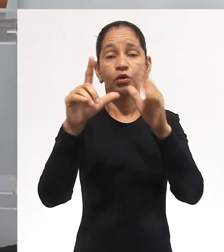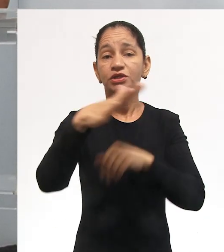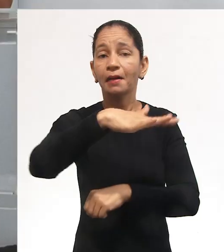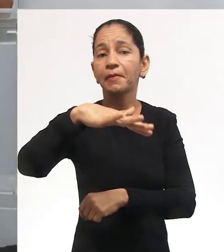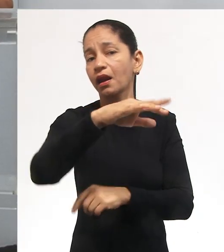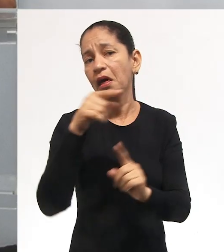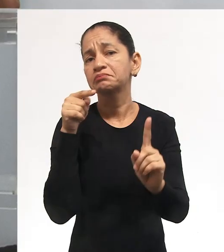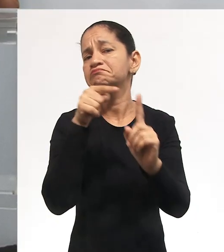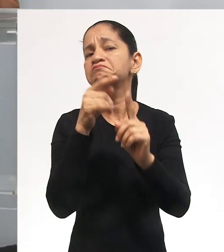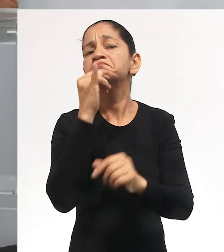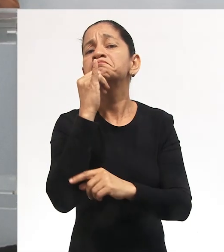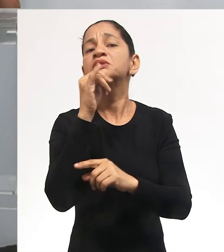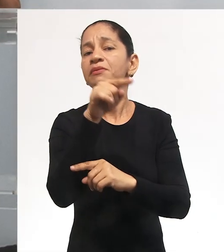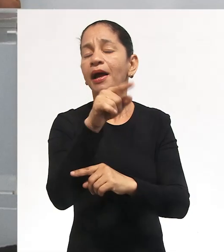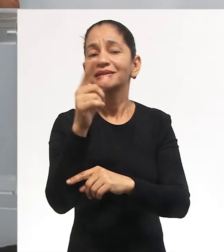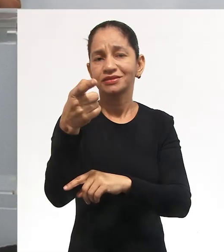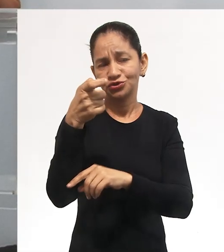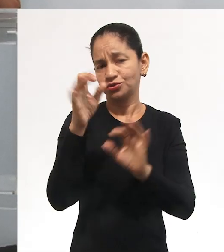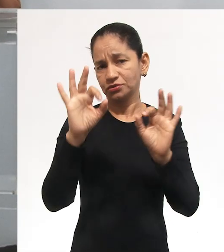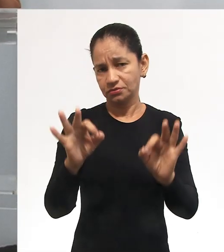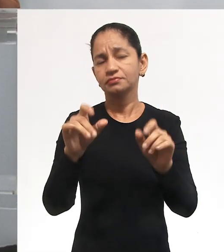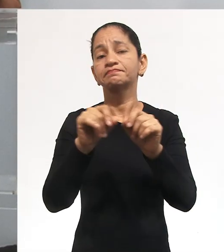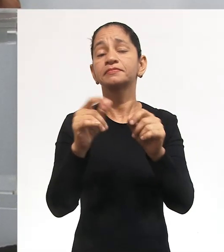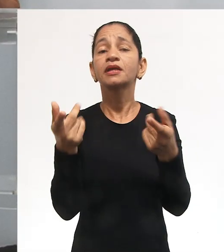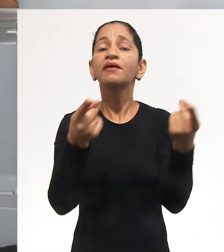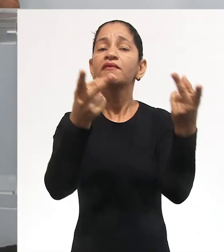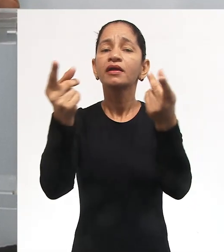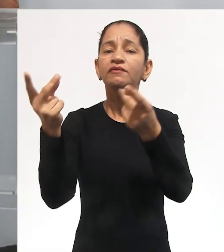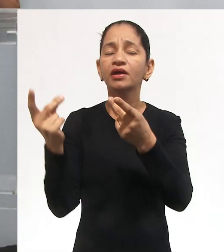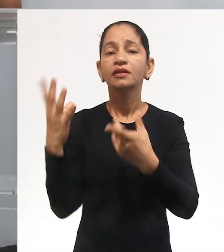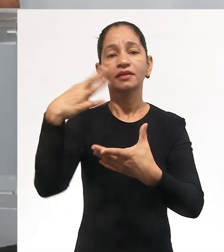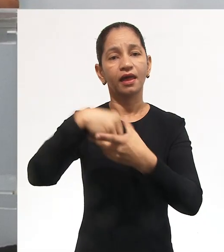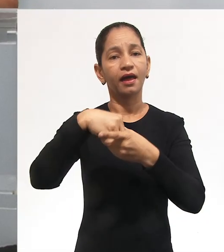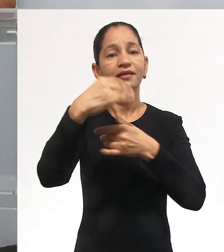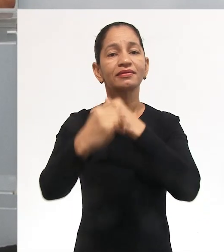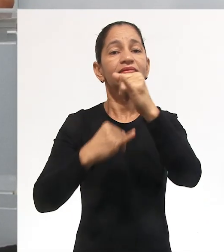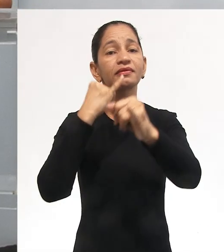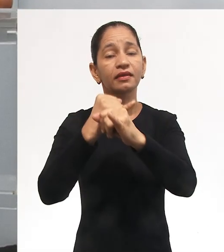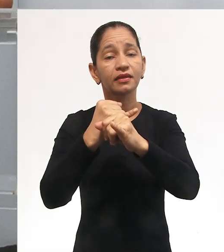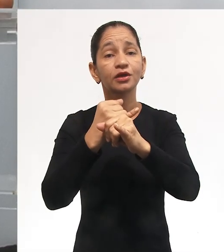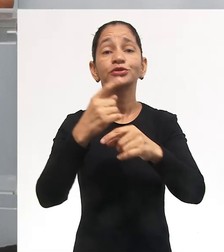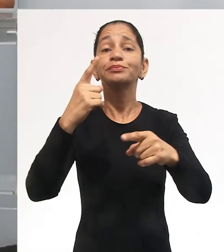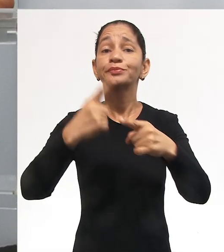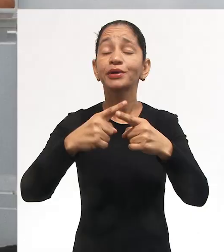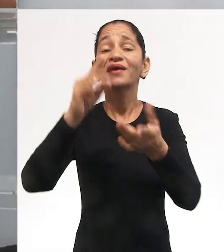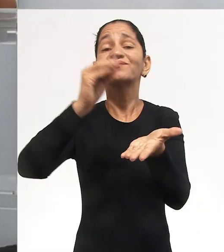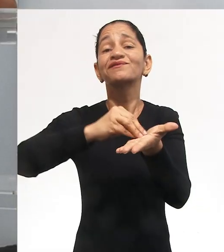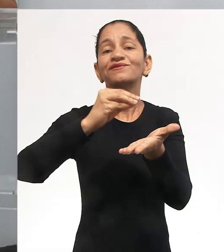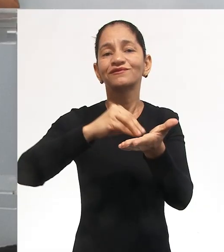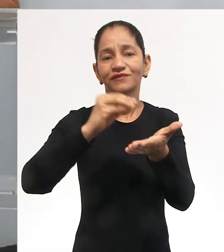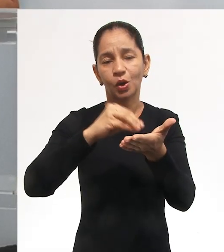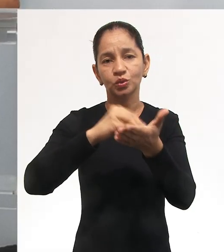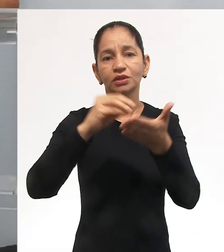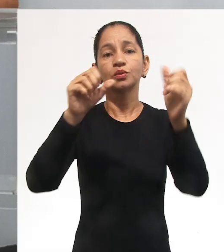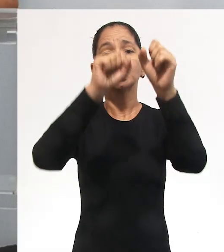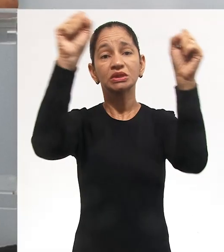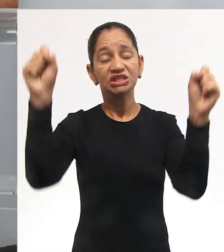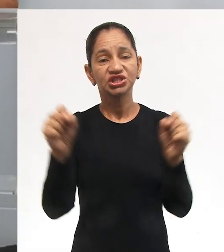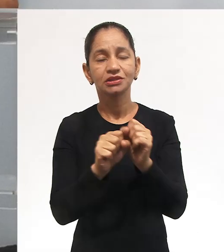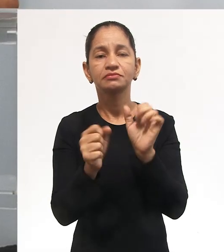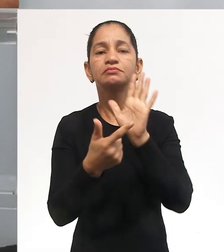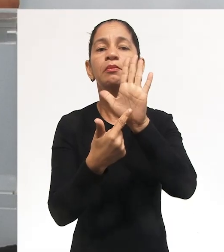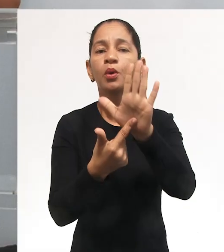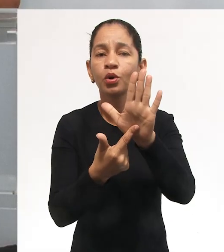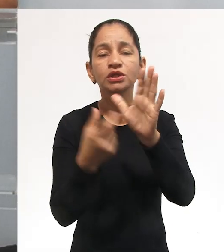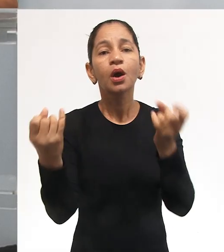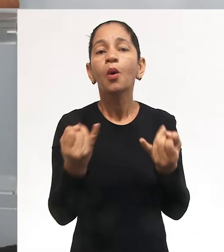X e a sua baixa vendas online, né, em função desse sistema, tá? O que eu tenho aqui como